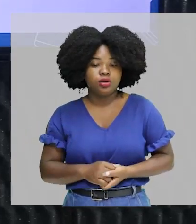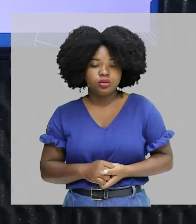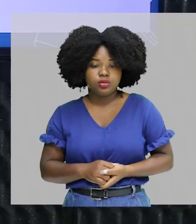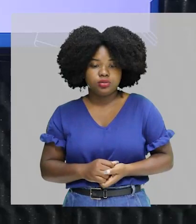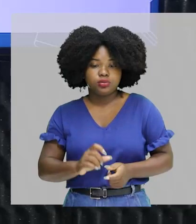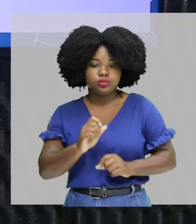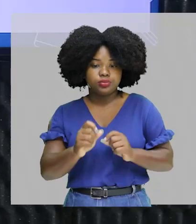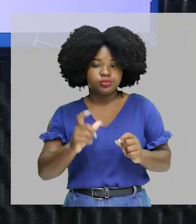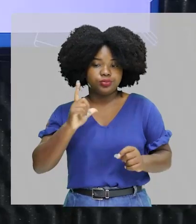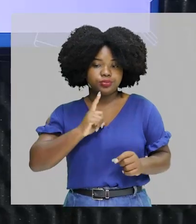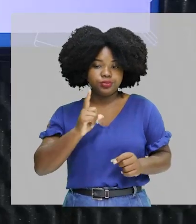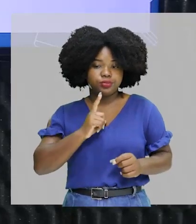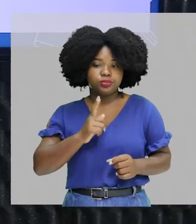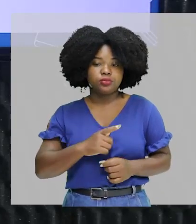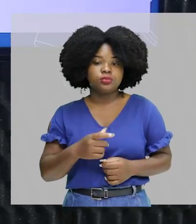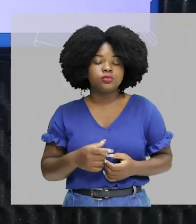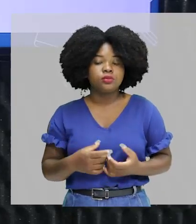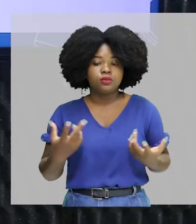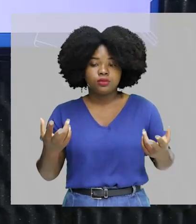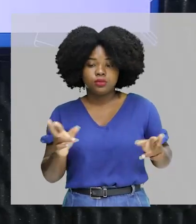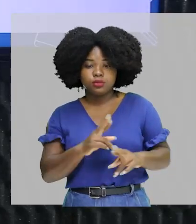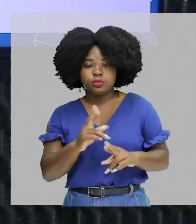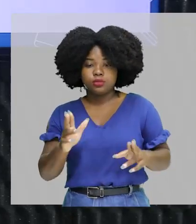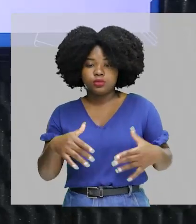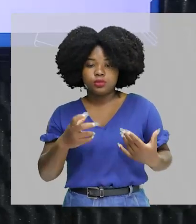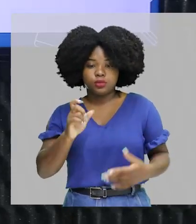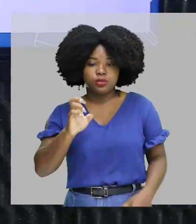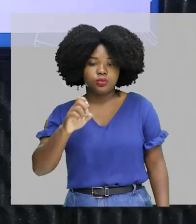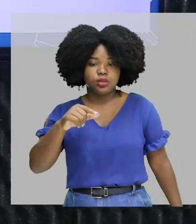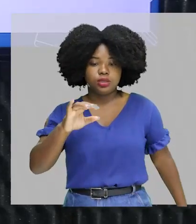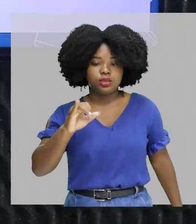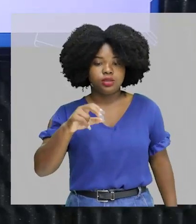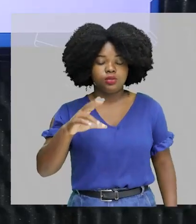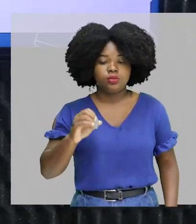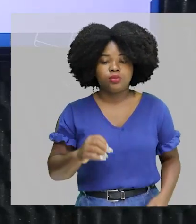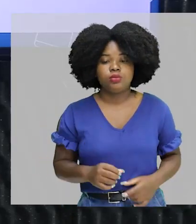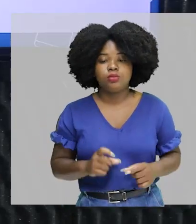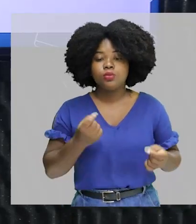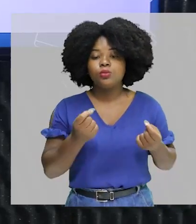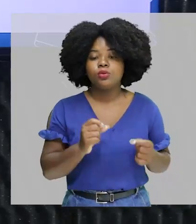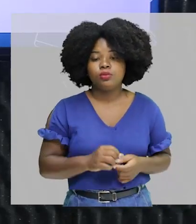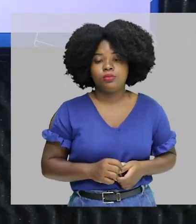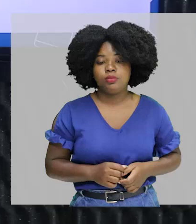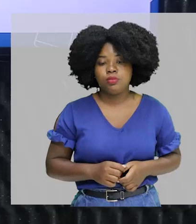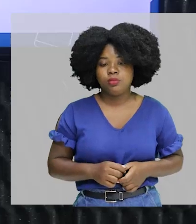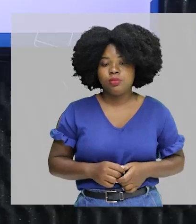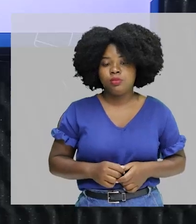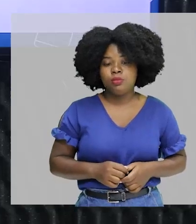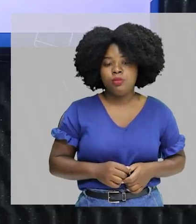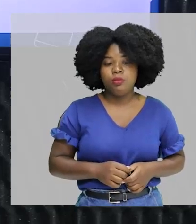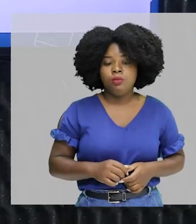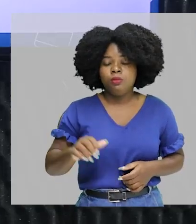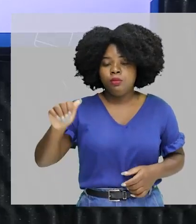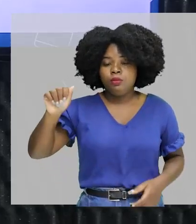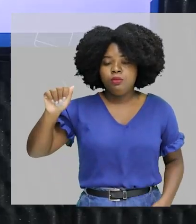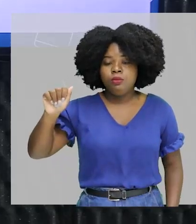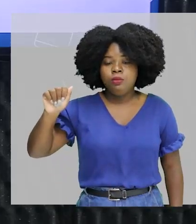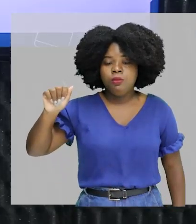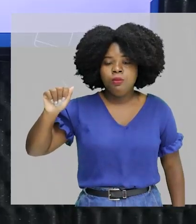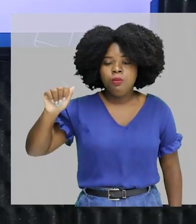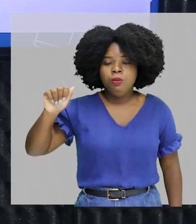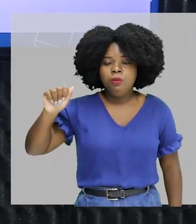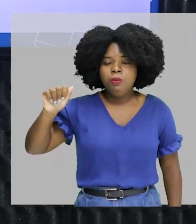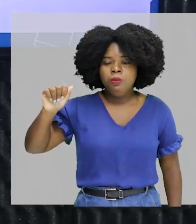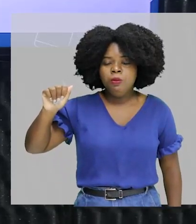que eles têm, o que os cordados têm de comum com o equinodermo, que é um invertebrado? Vamos analisar. A letra A fala